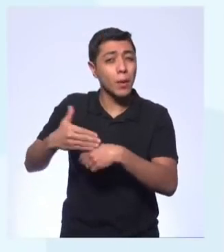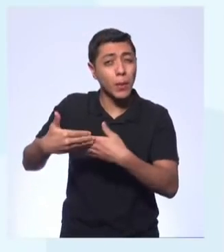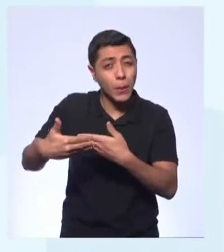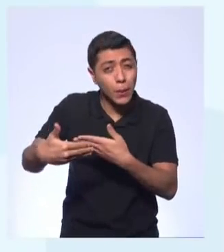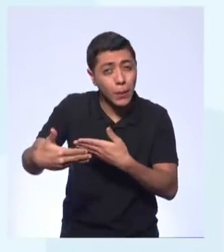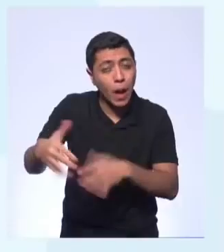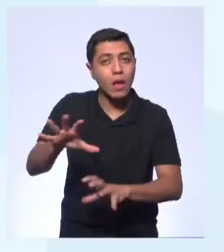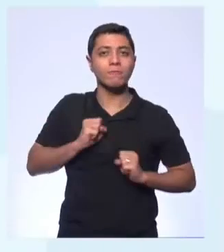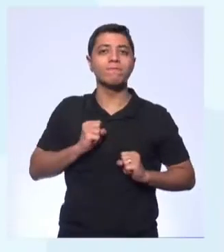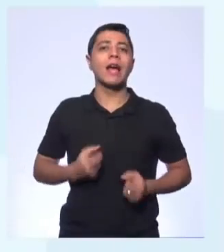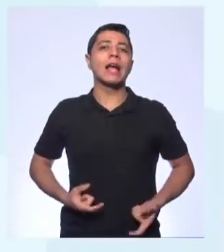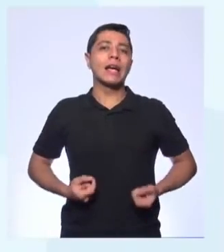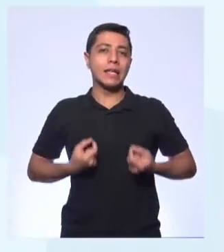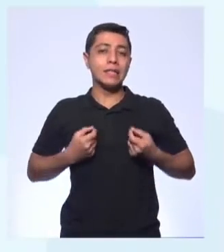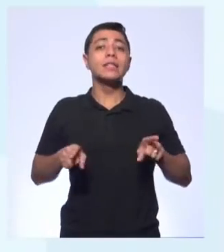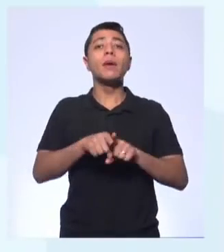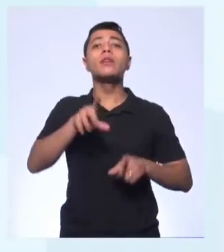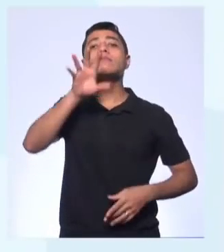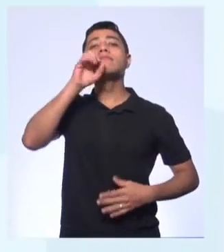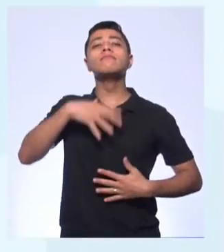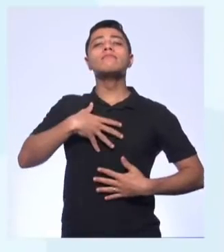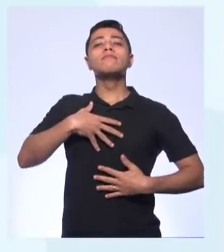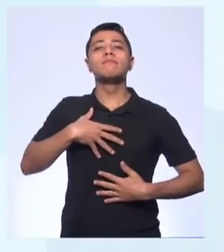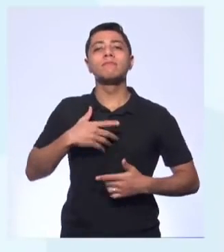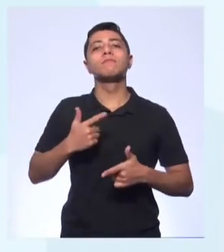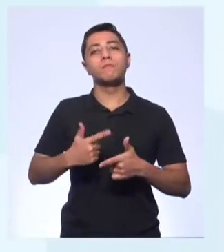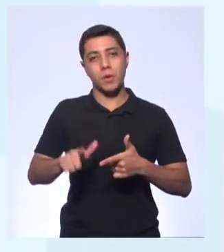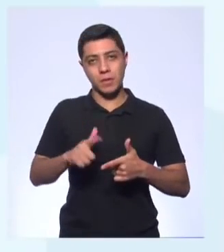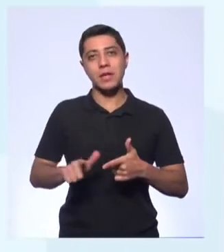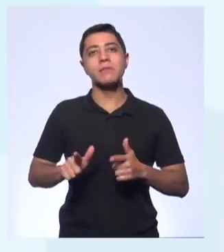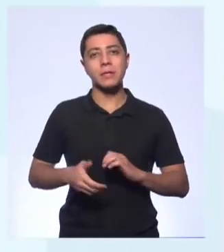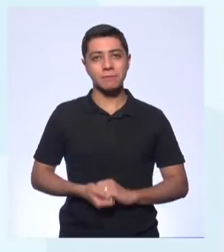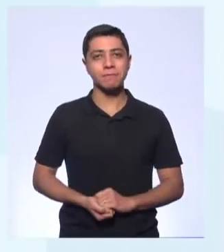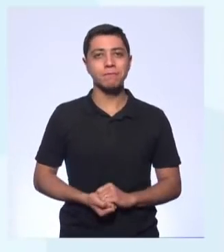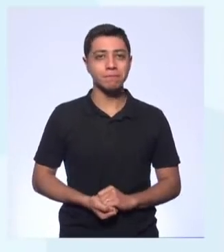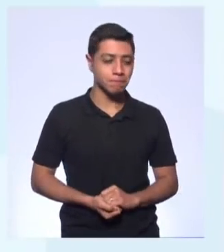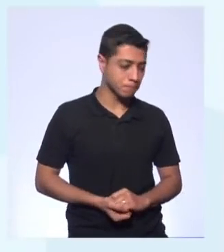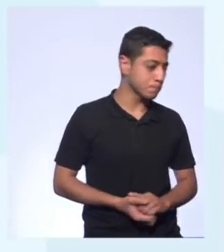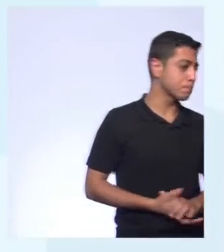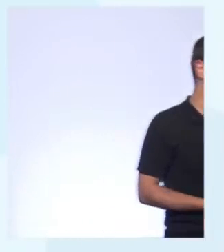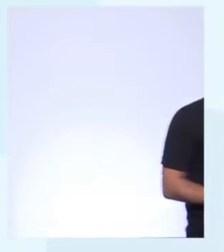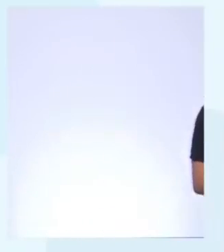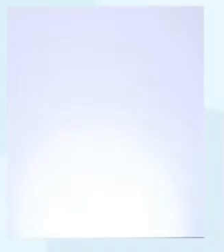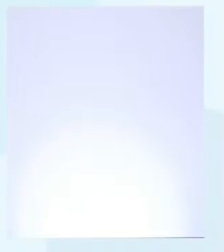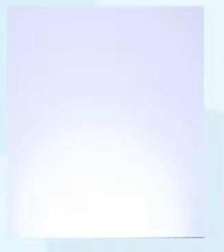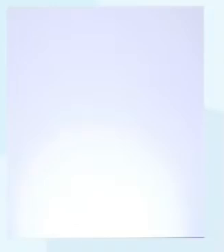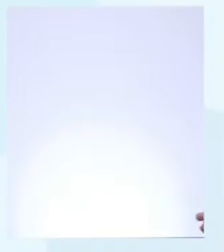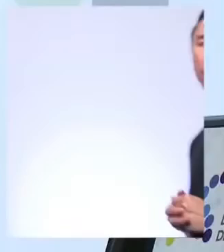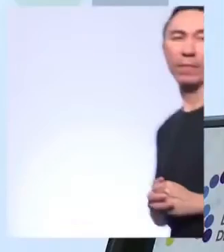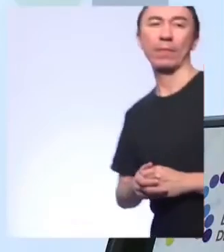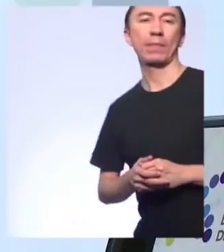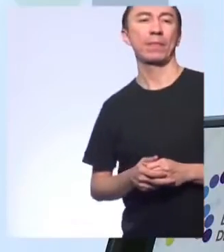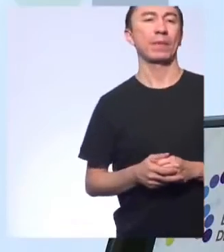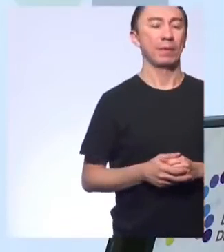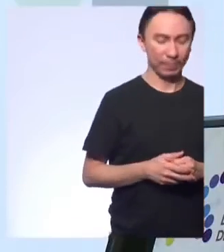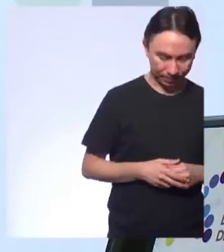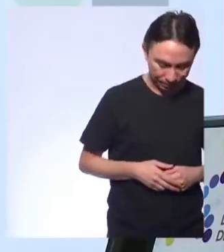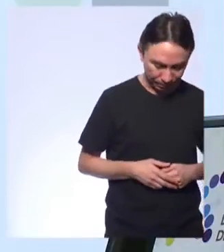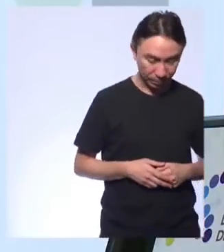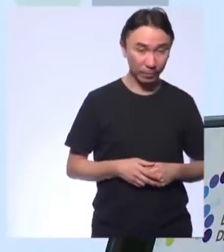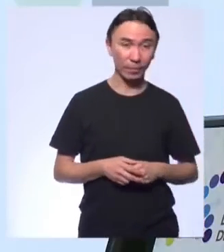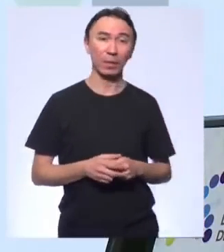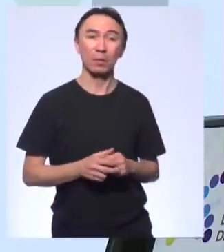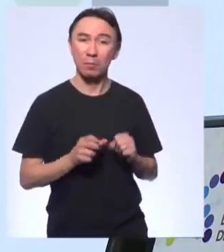podem trazer aí problemas respiratórios, tá? E essas doenças, elas podem se tornar doenças crônicas, ok?